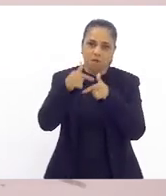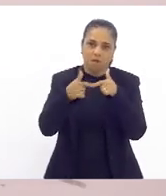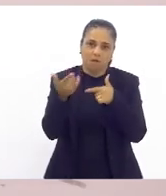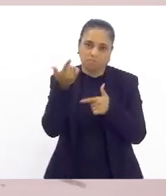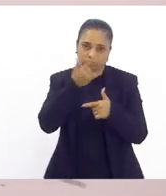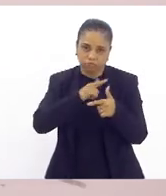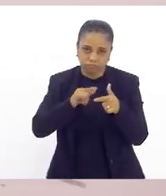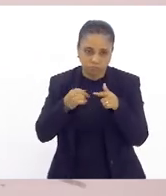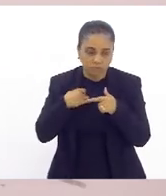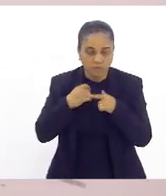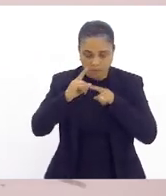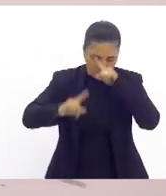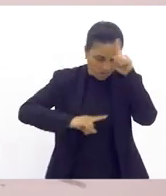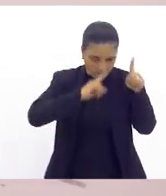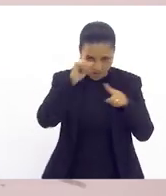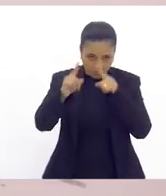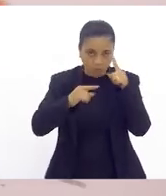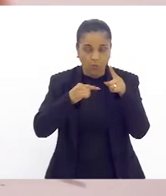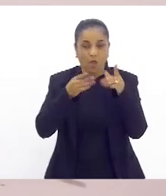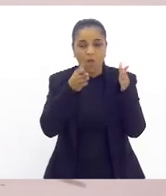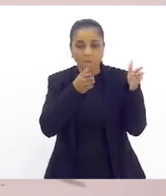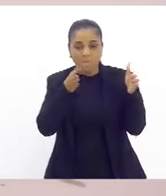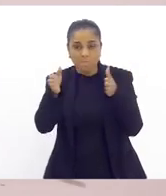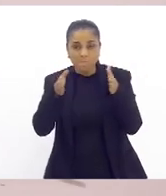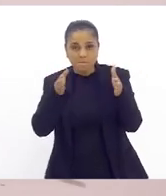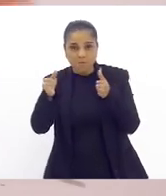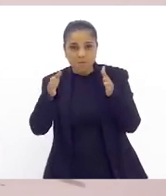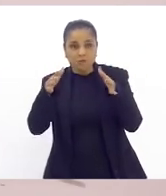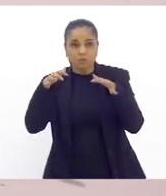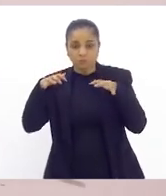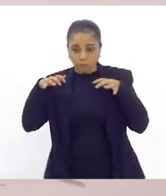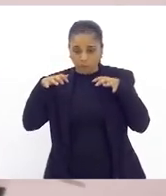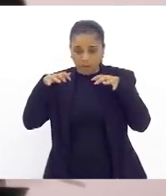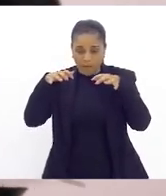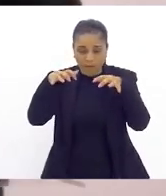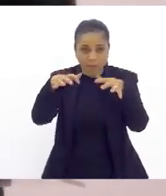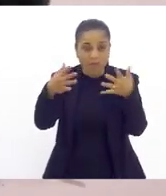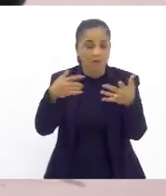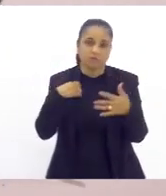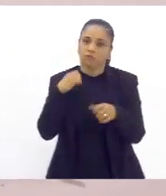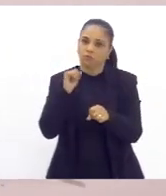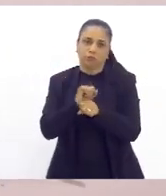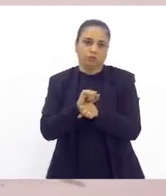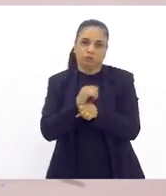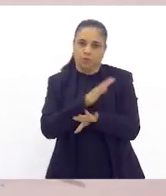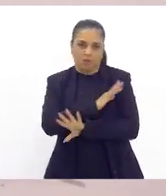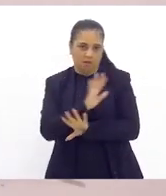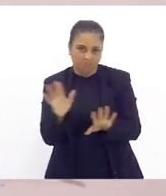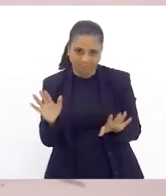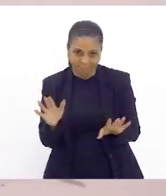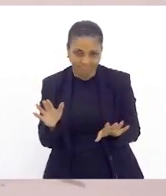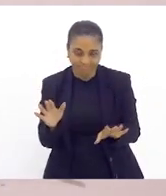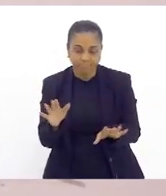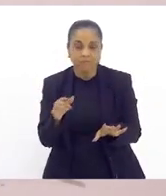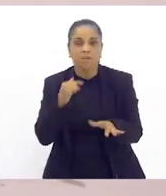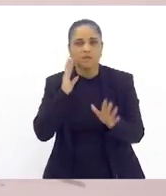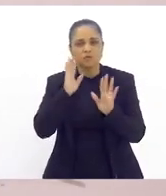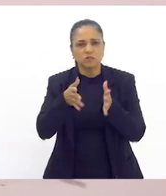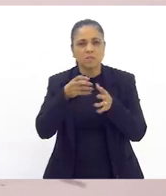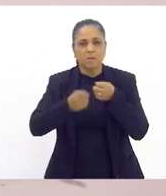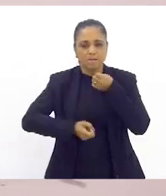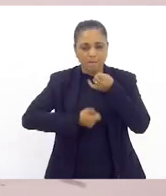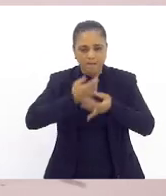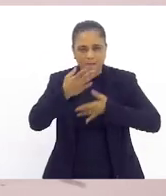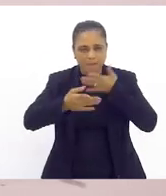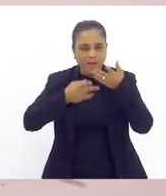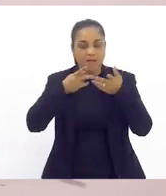uma catástrofe dessa nesse período que é um período que a gente não espera que é fenômeno da natureza mas eu acho como eu sempre falei lá na nossa na nossa